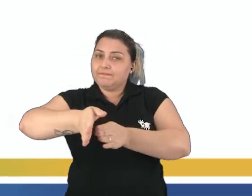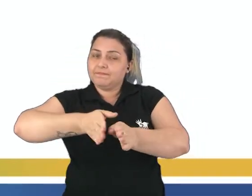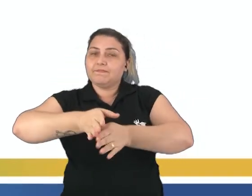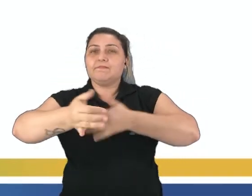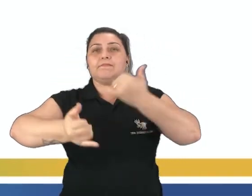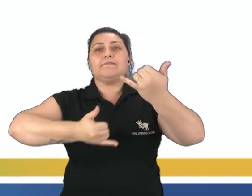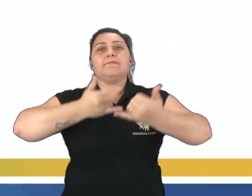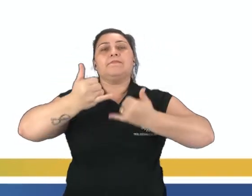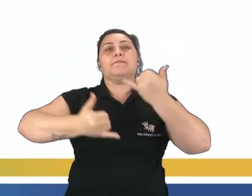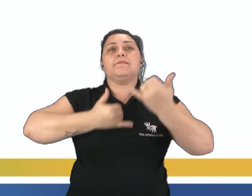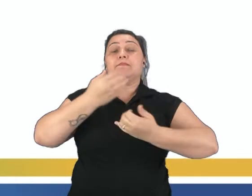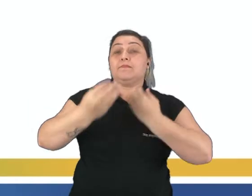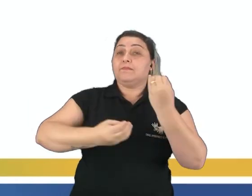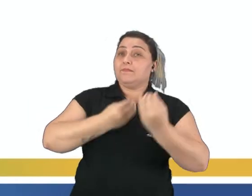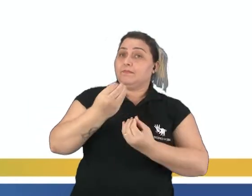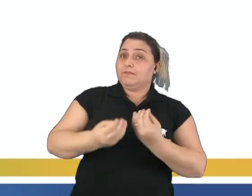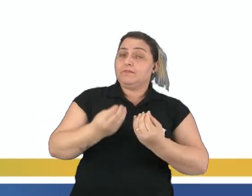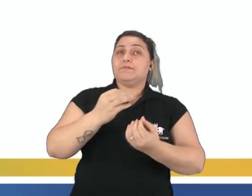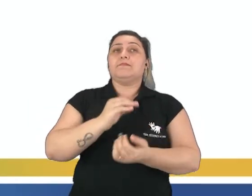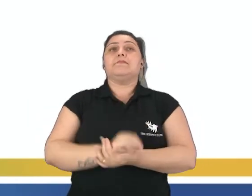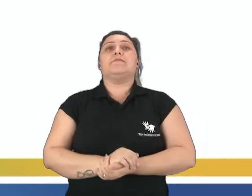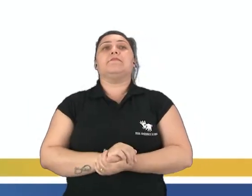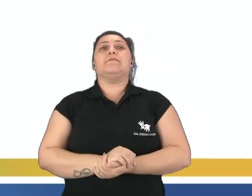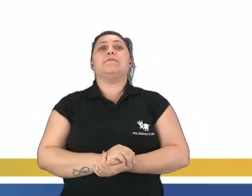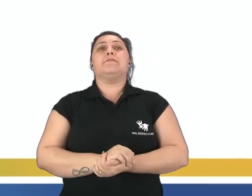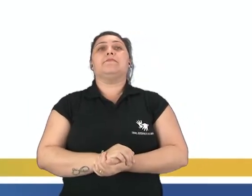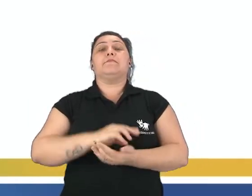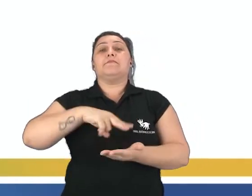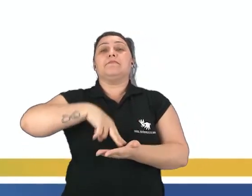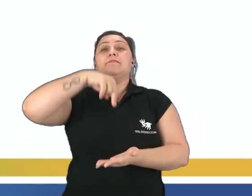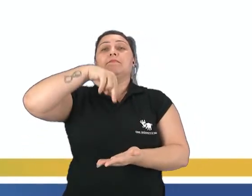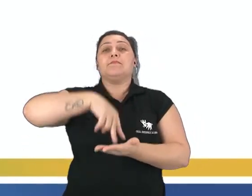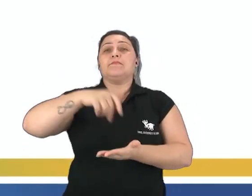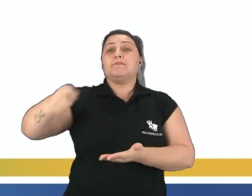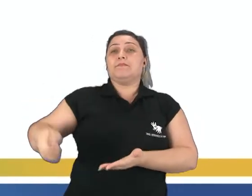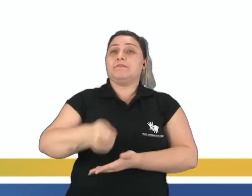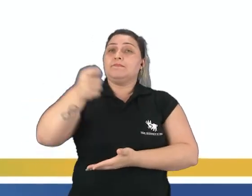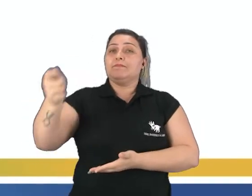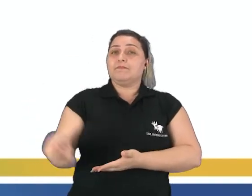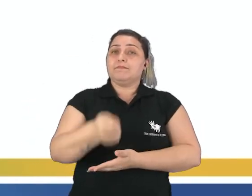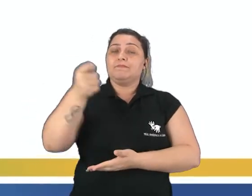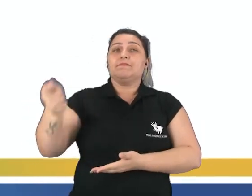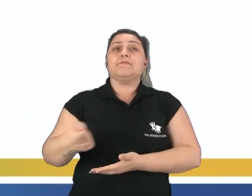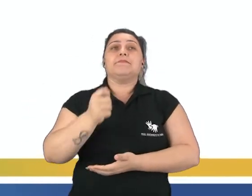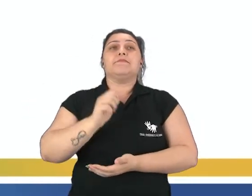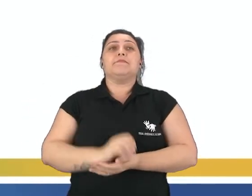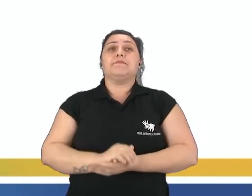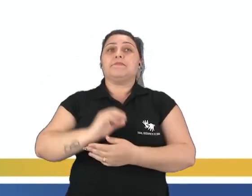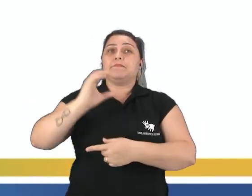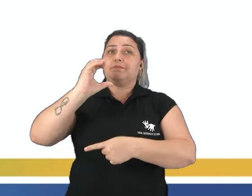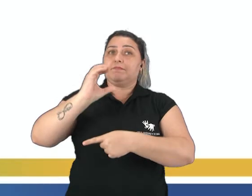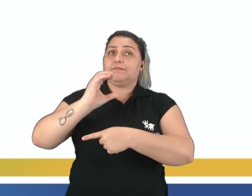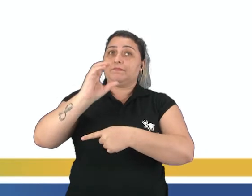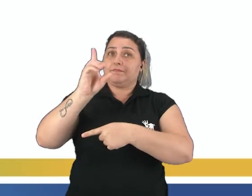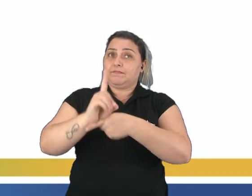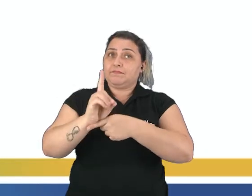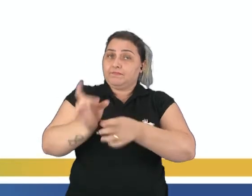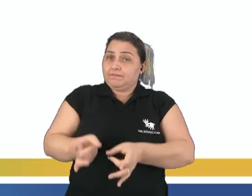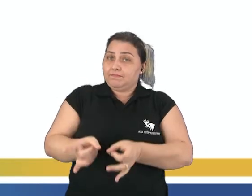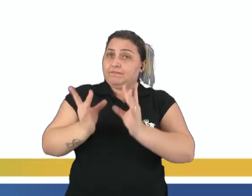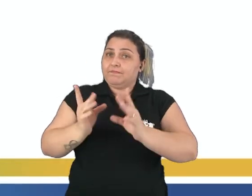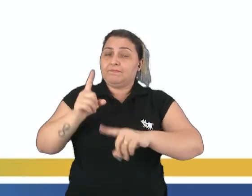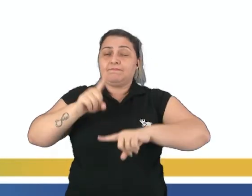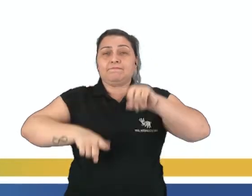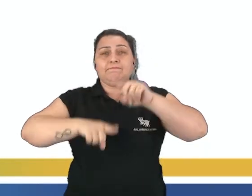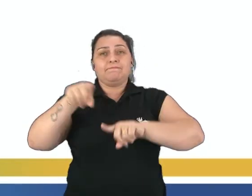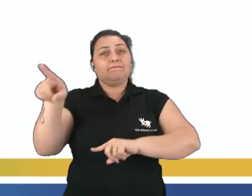tá explicando como que é uma brincadeira. Qual é a brincadeira? Corda, né? Letra D, vender um